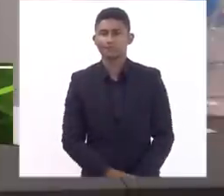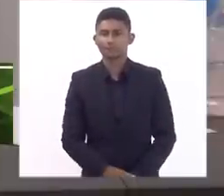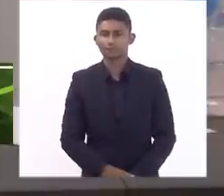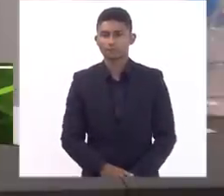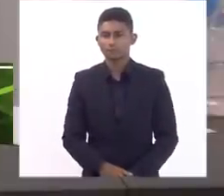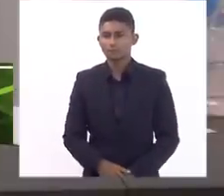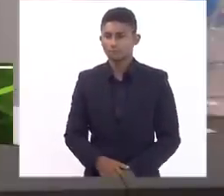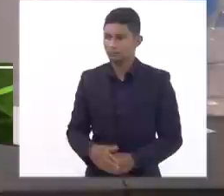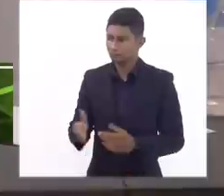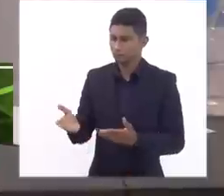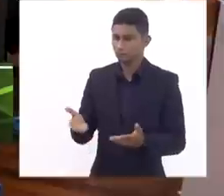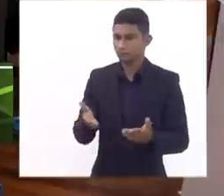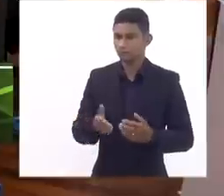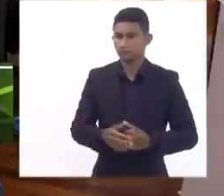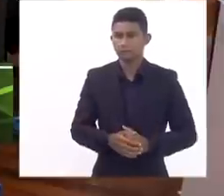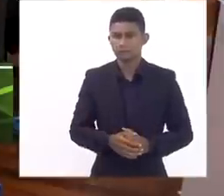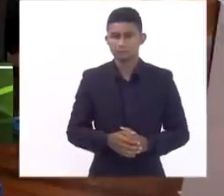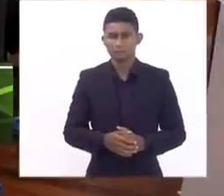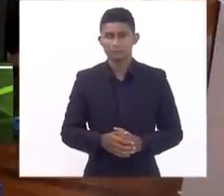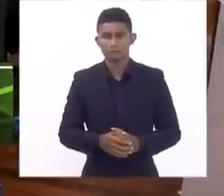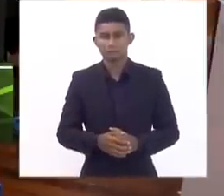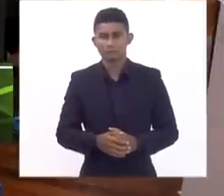favor.